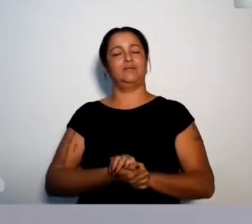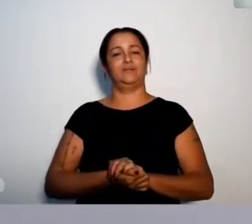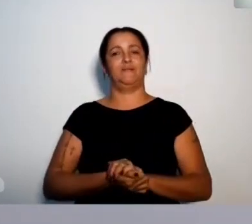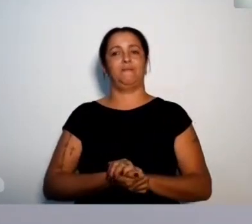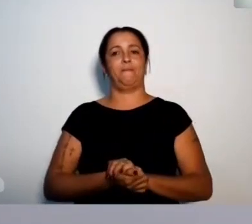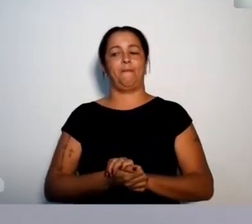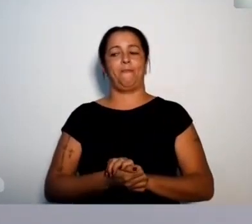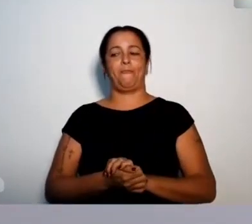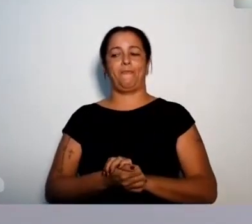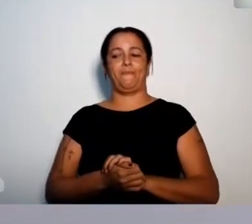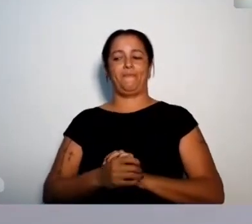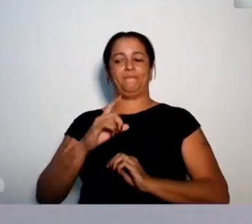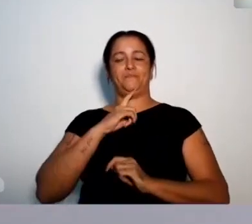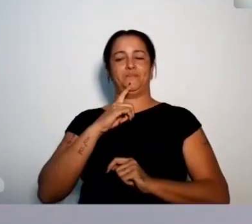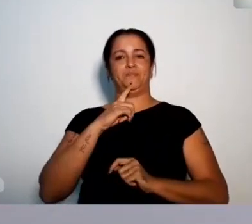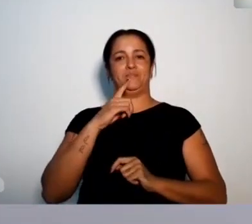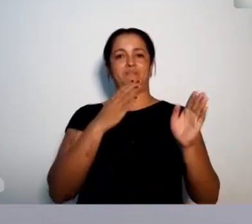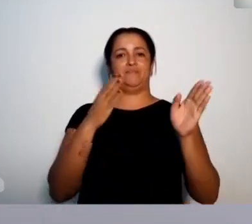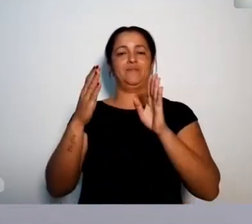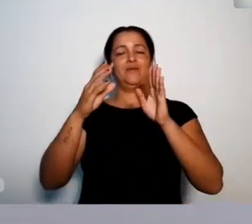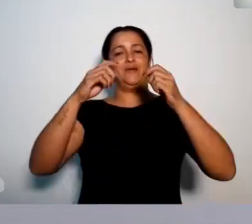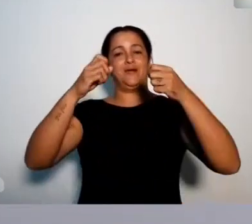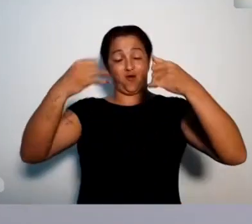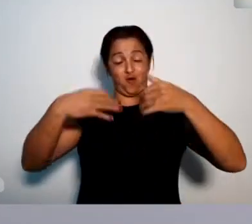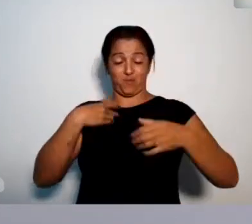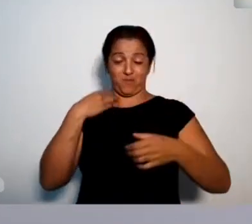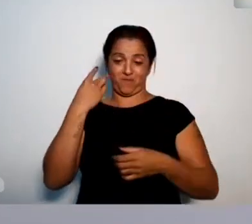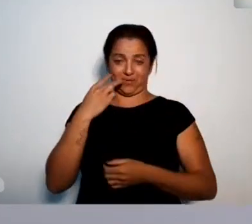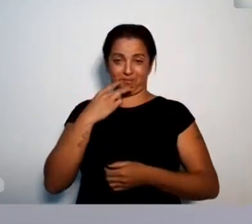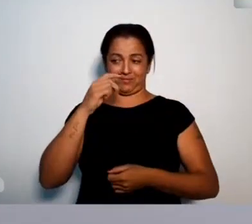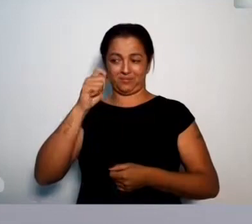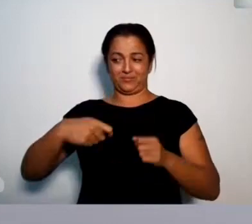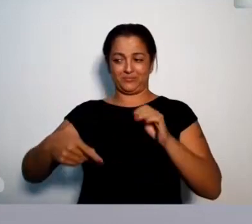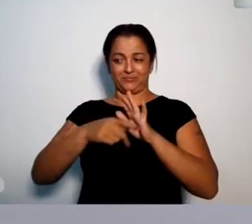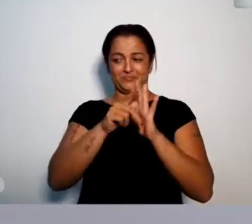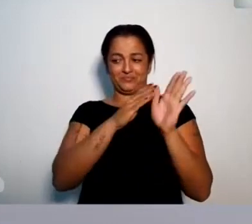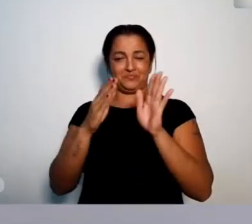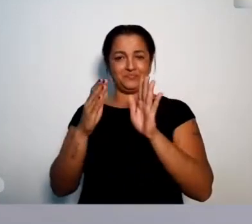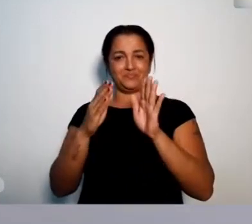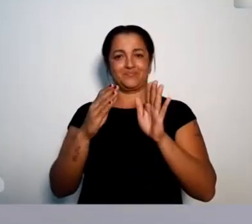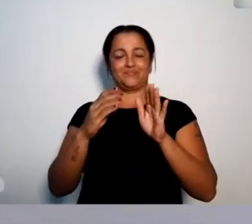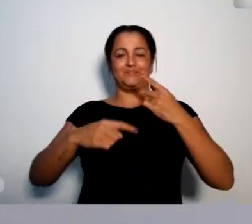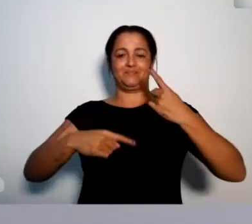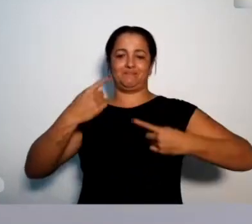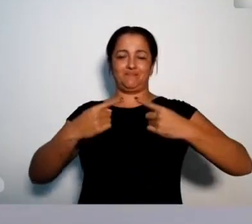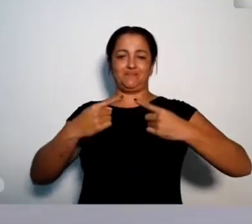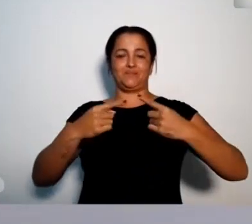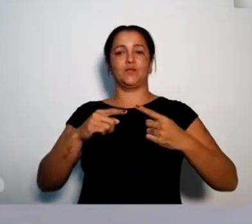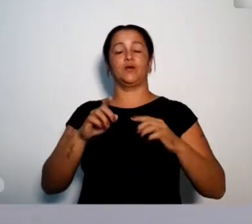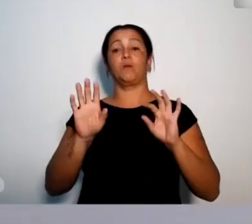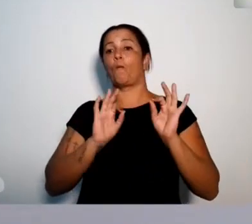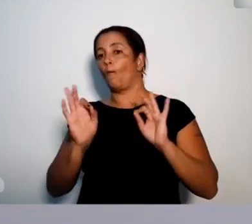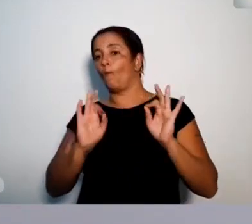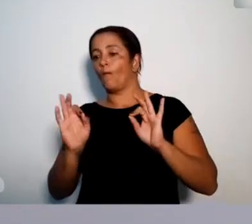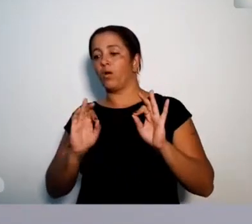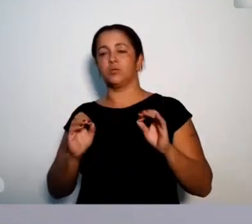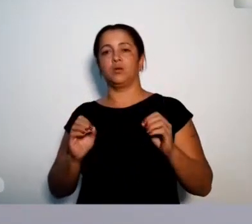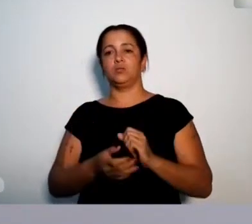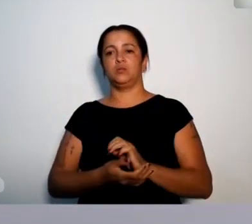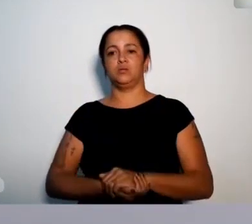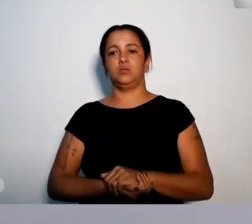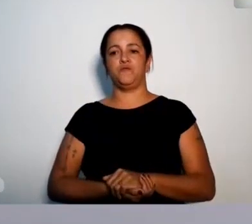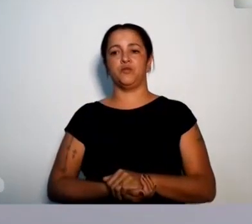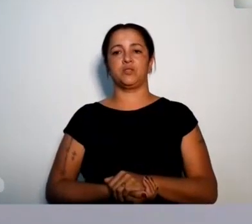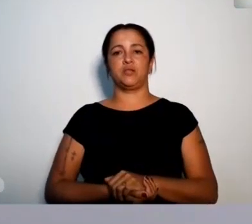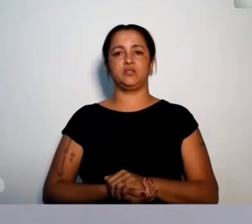realmente satisfez o novo vereador. Continua a discussão da matéria. Nenhum dos senhores vereadores querendo fazer uso da palavra colocar em